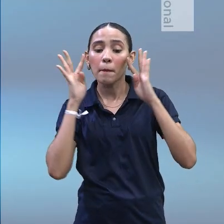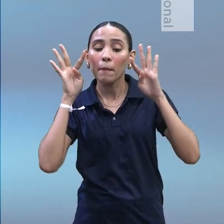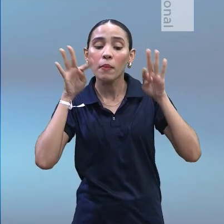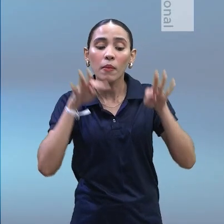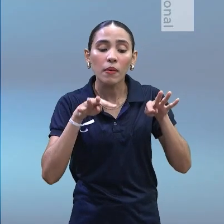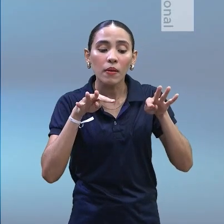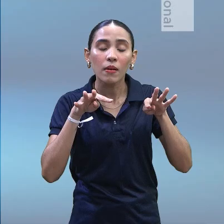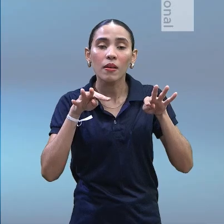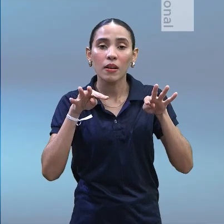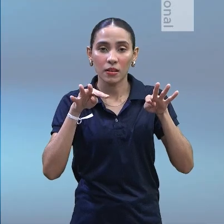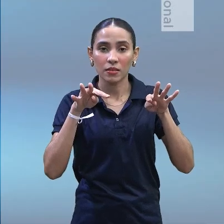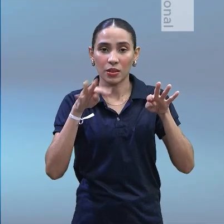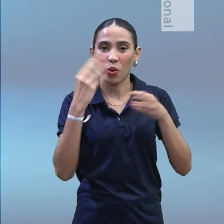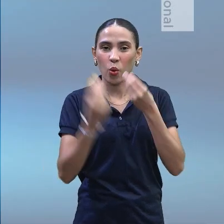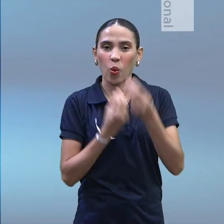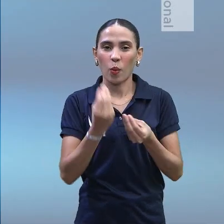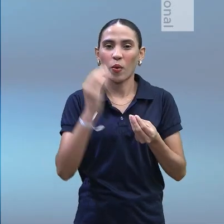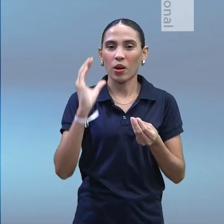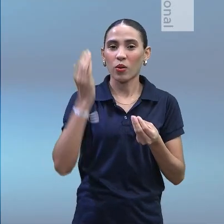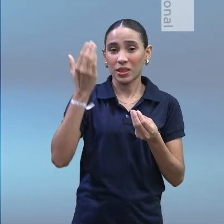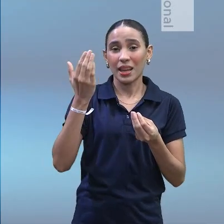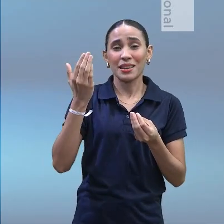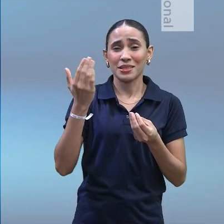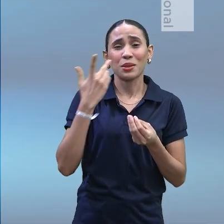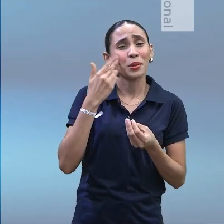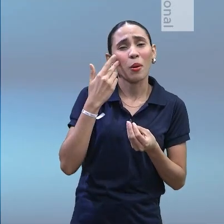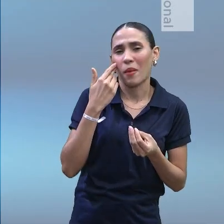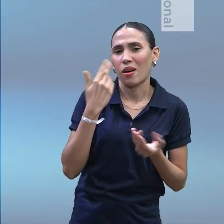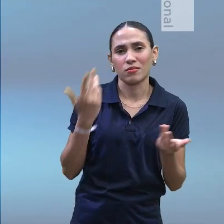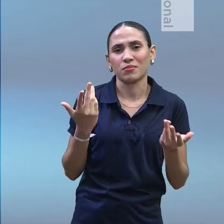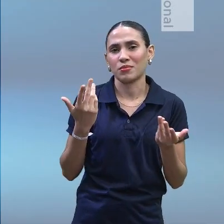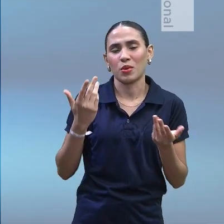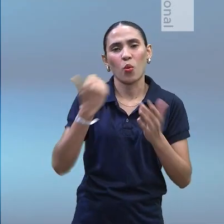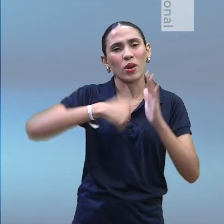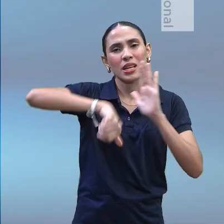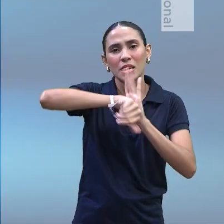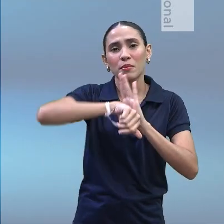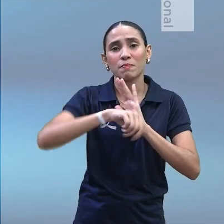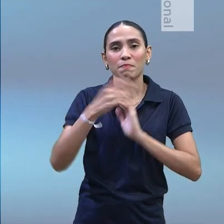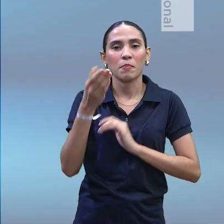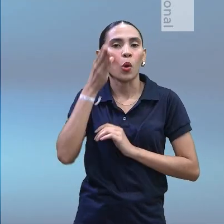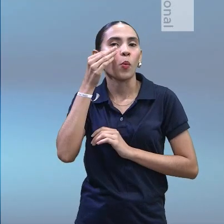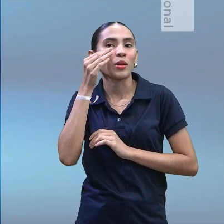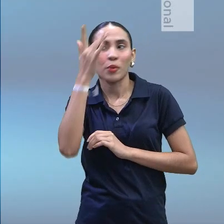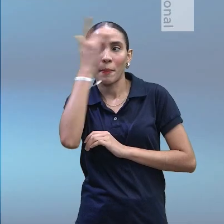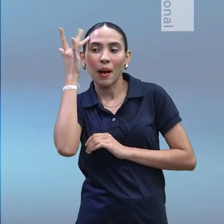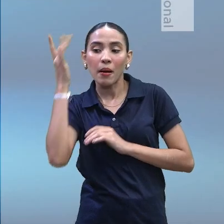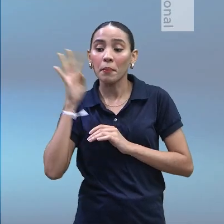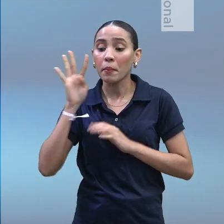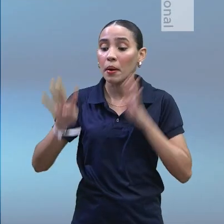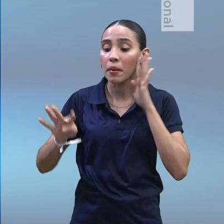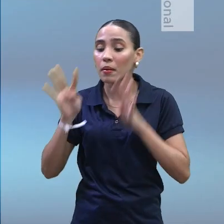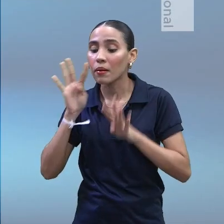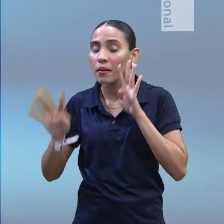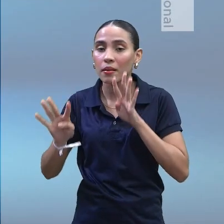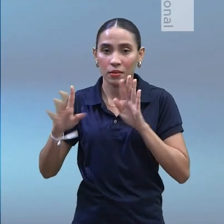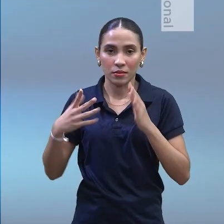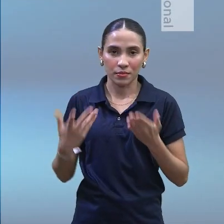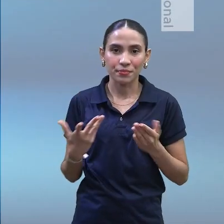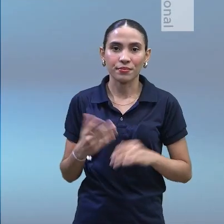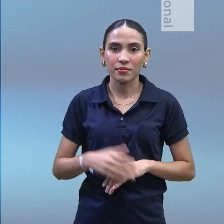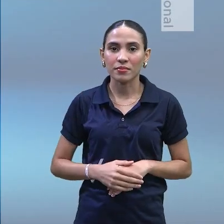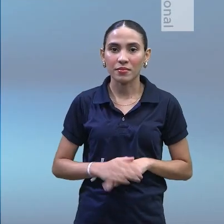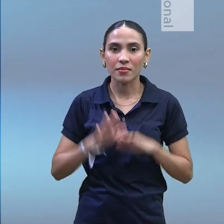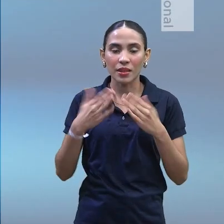né? Como acontece quando acontece um acidente ou um crime, as pessoas têm a curiosidade de ficar olhando, observando, né?